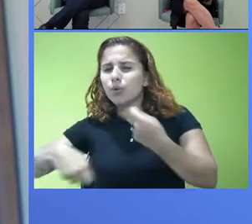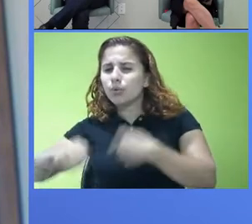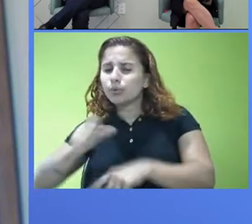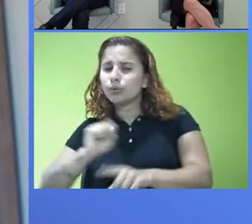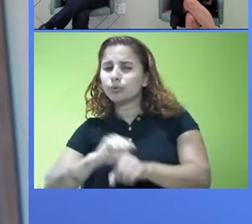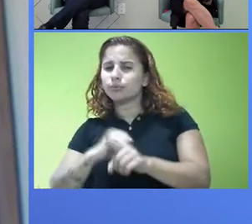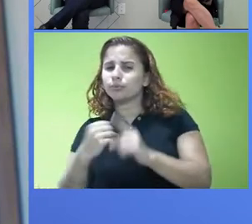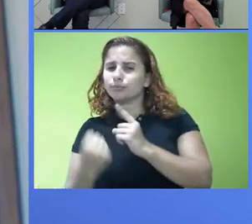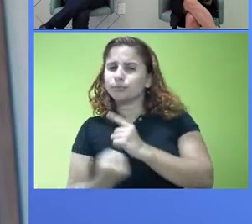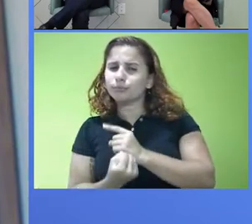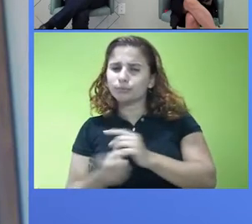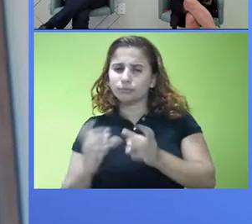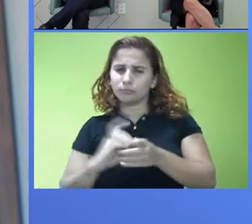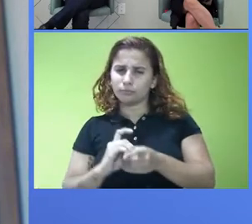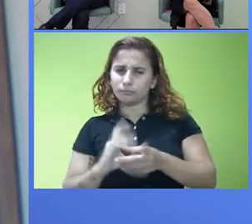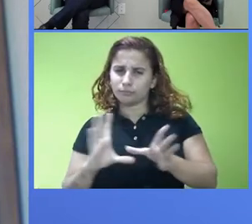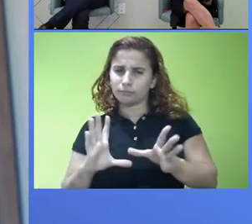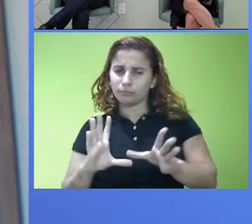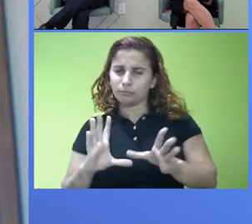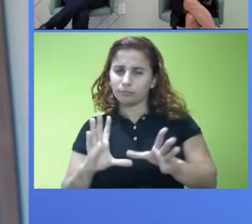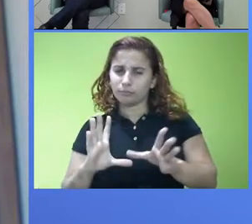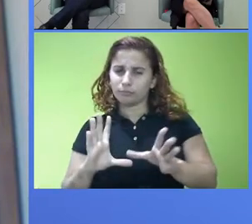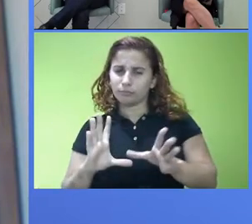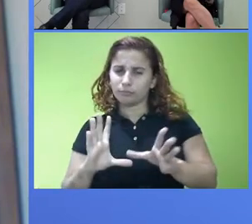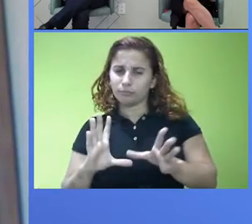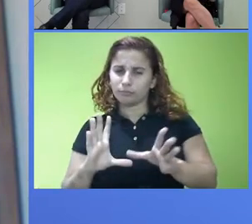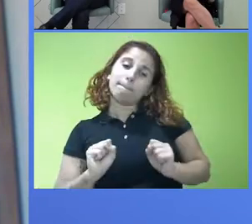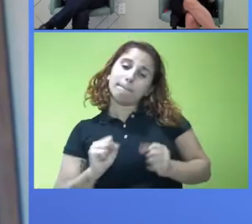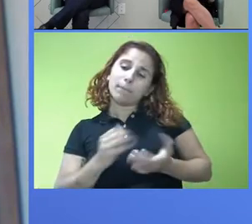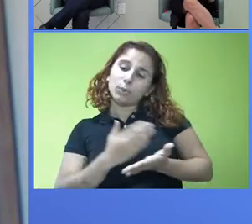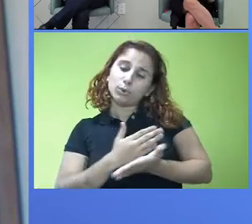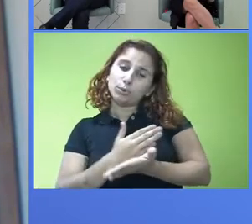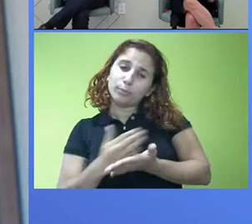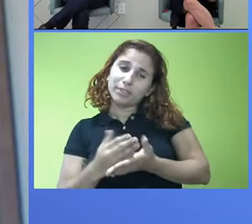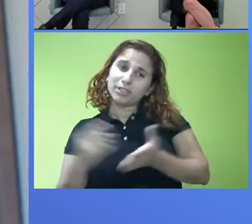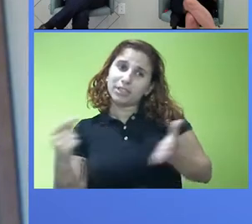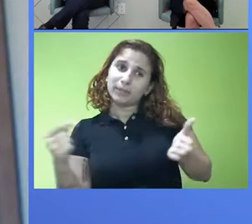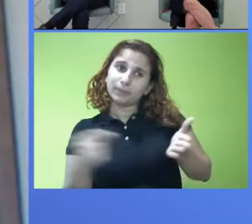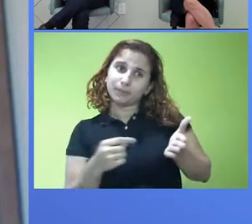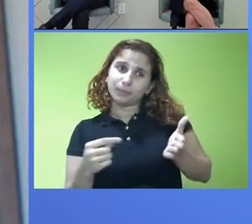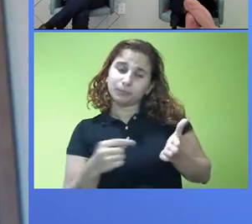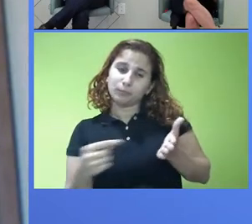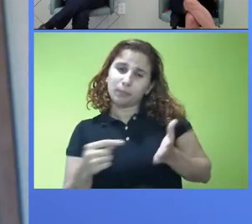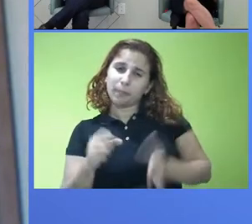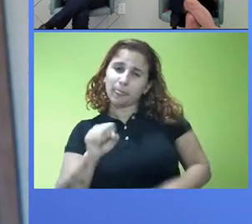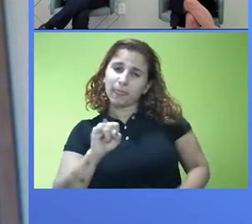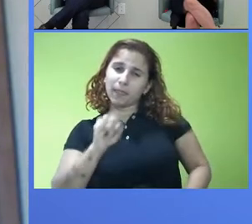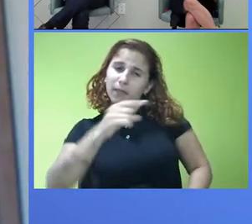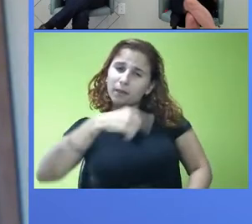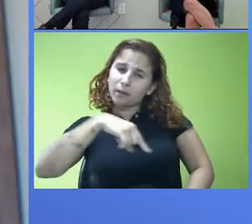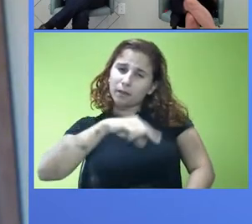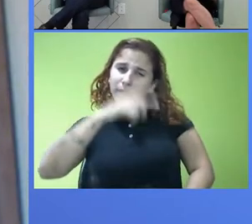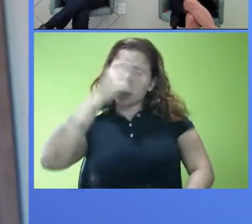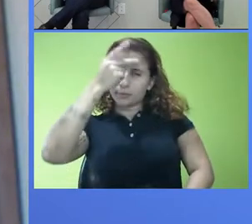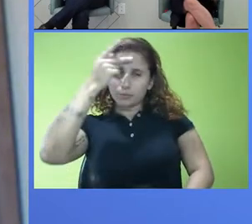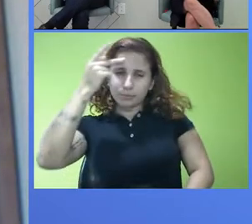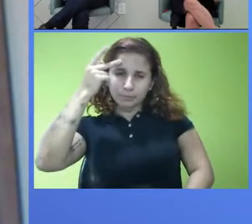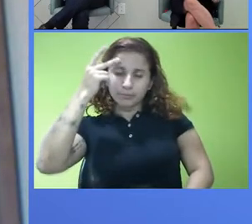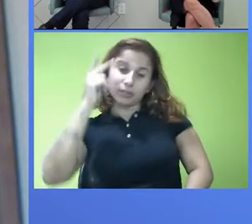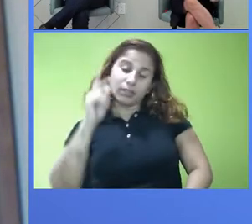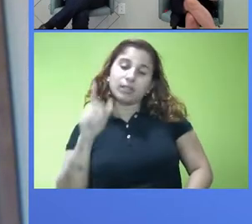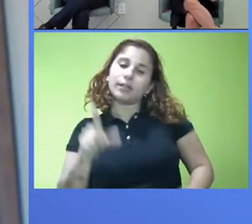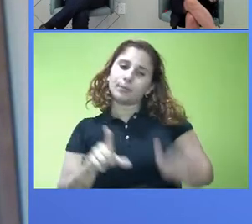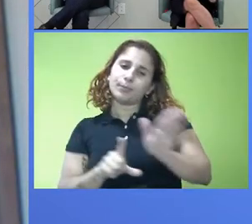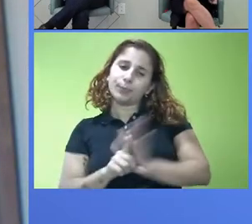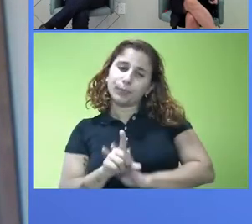eu acho que é a partir daí que também muita coisa pode ser mobilizada no município, se essas pessoas, né, como aqui a pergunta feita, se essa